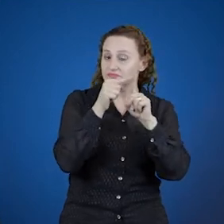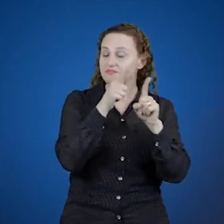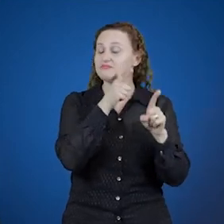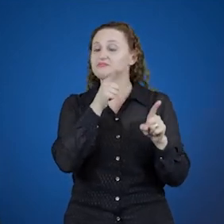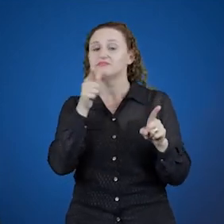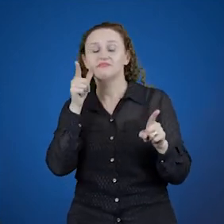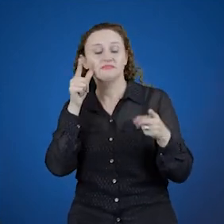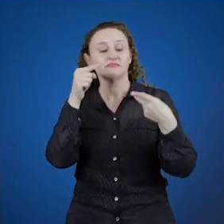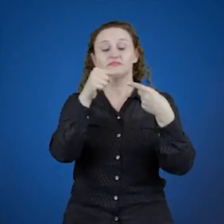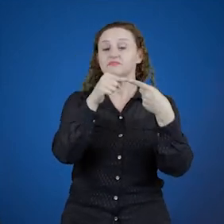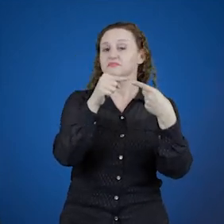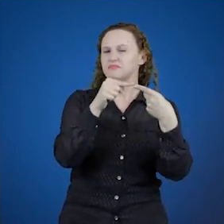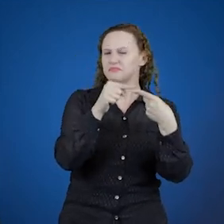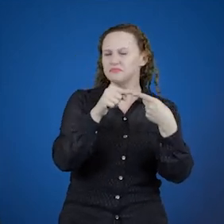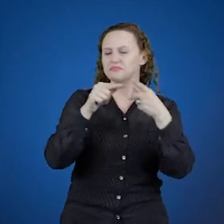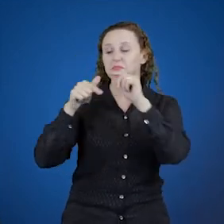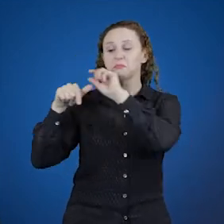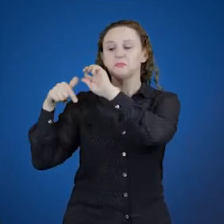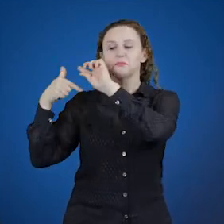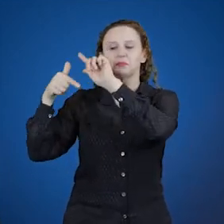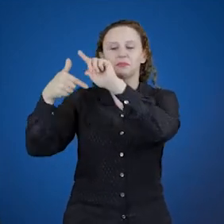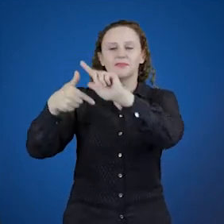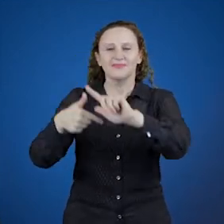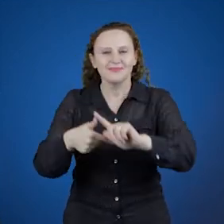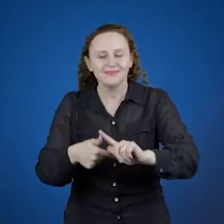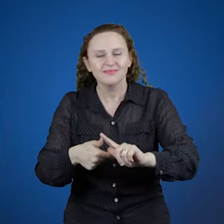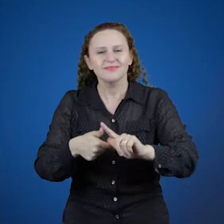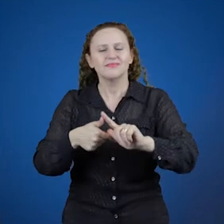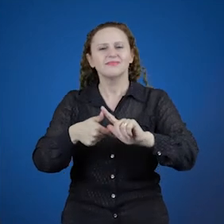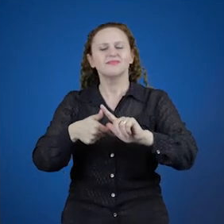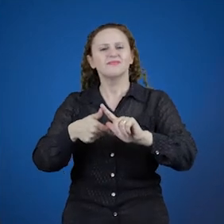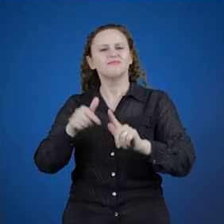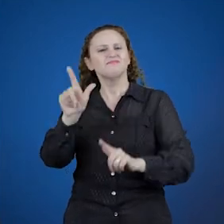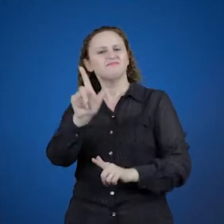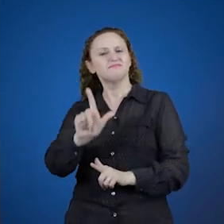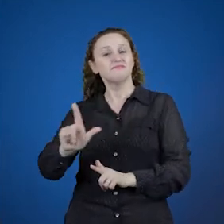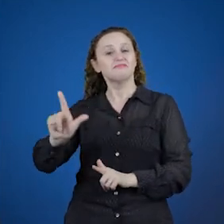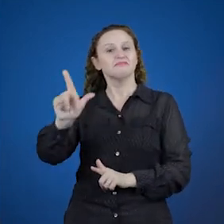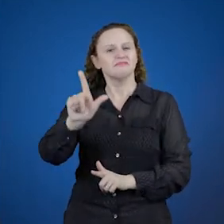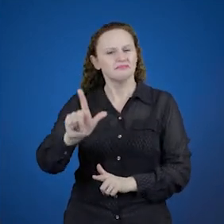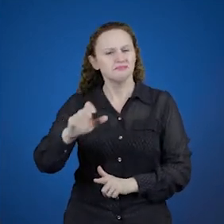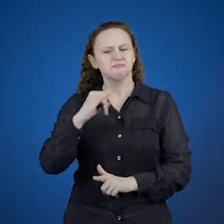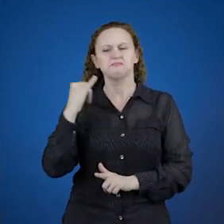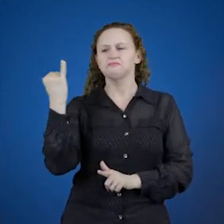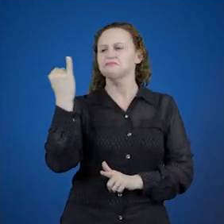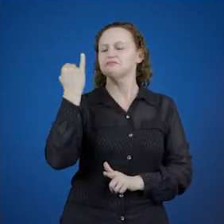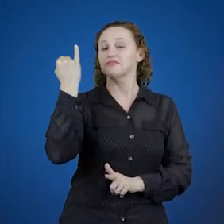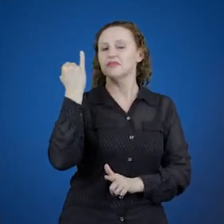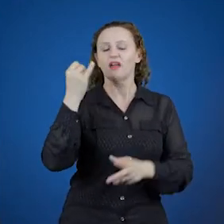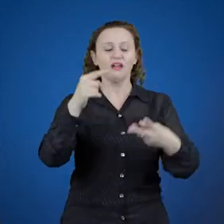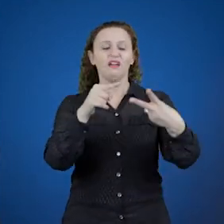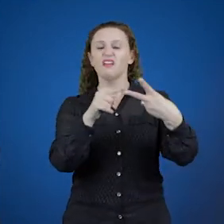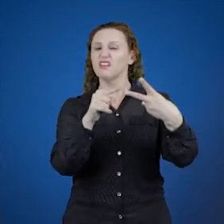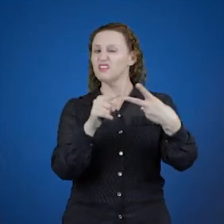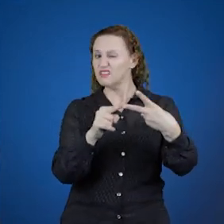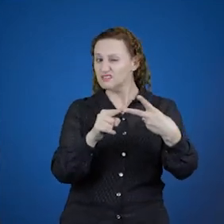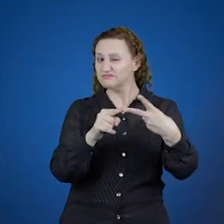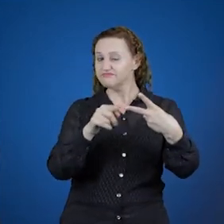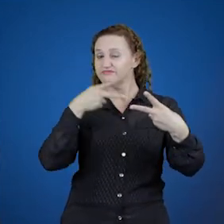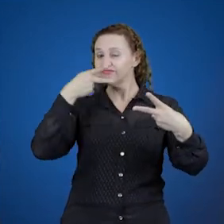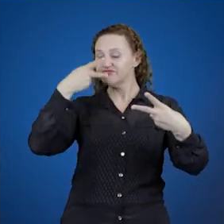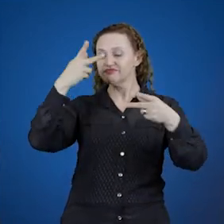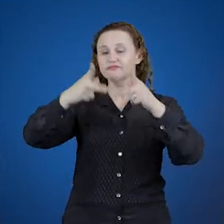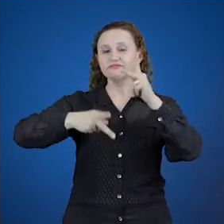o clássico falado pelos grandes literatos e o popular falado pelo povão